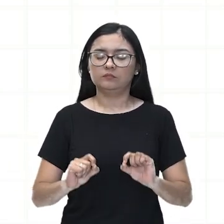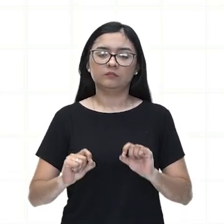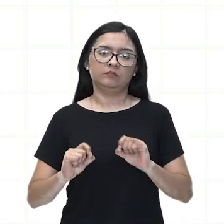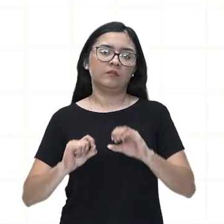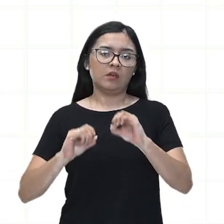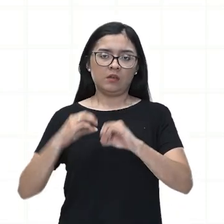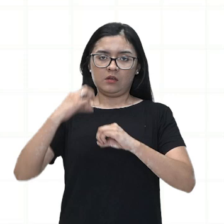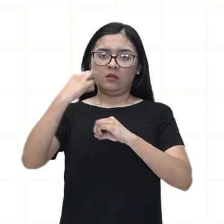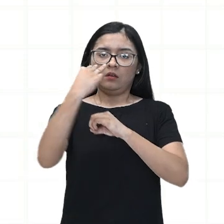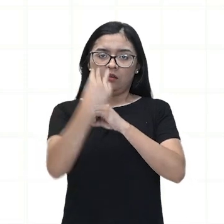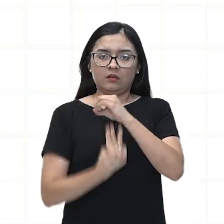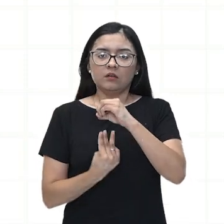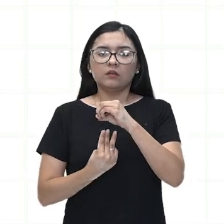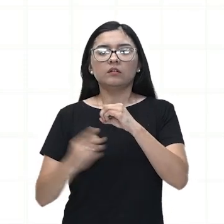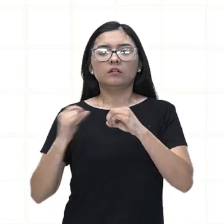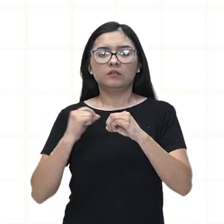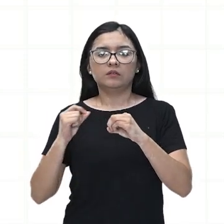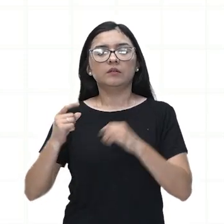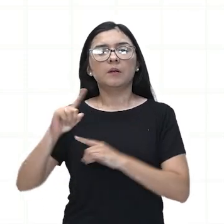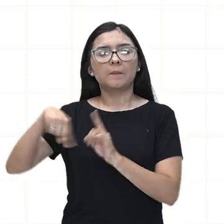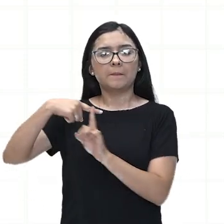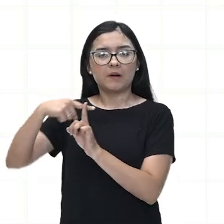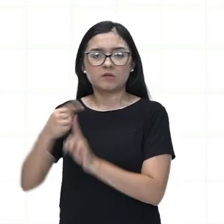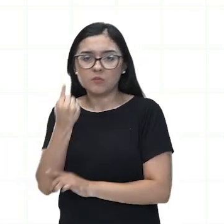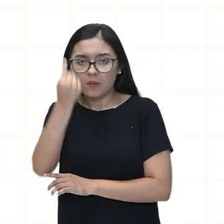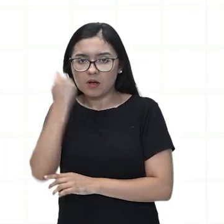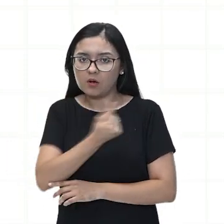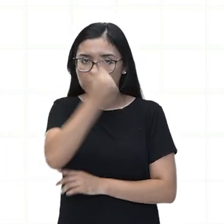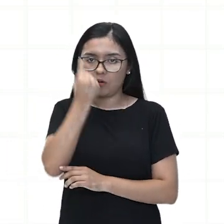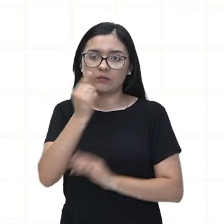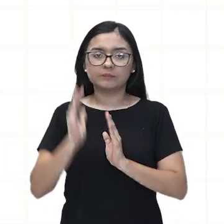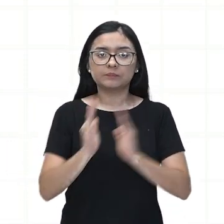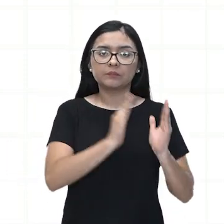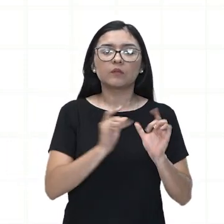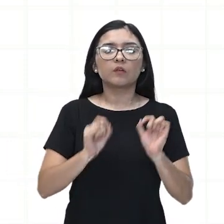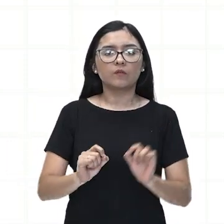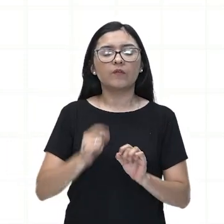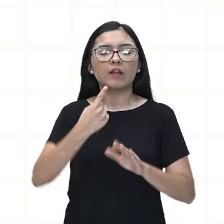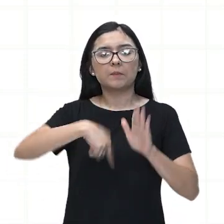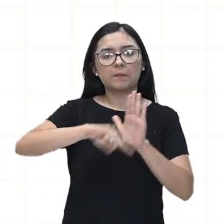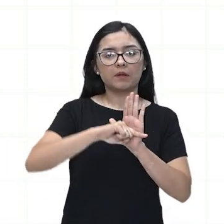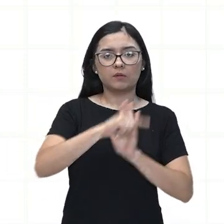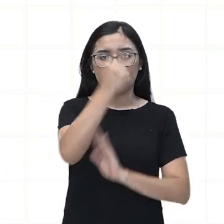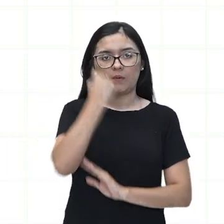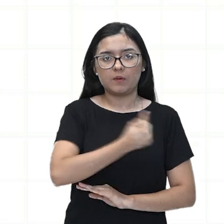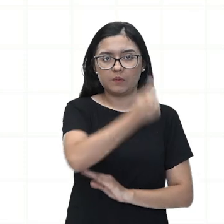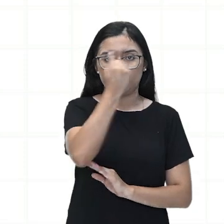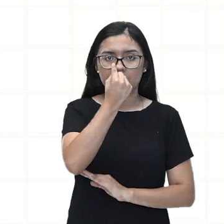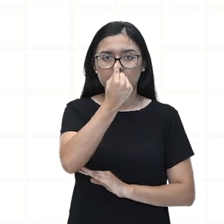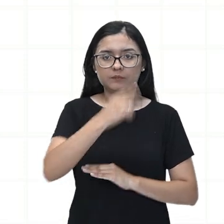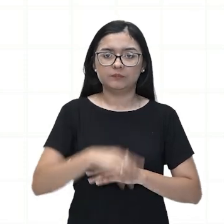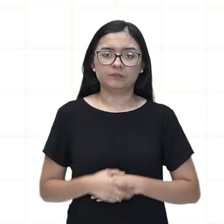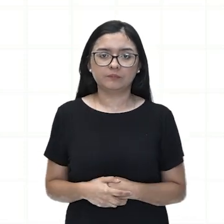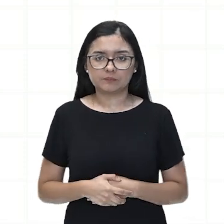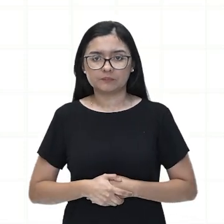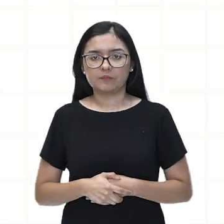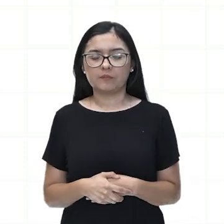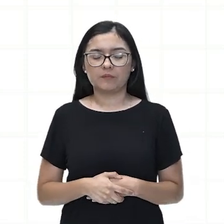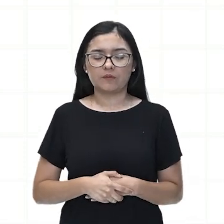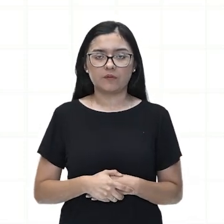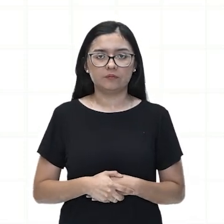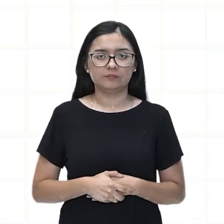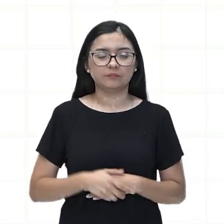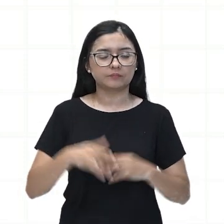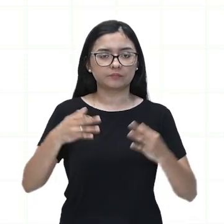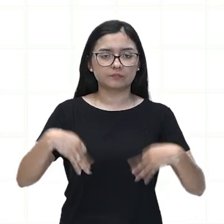vou aumentar 1 hora e para esse lado eu vou diminuir 1 hora,